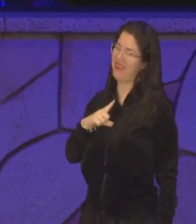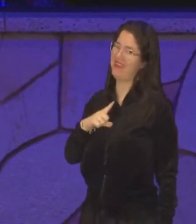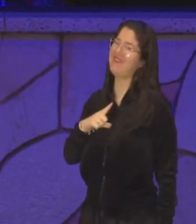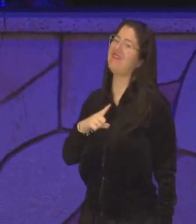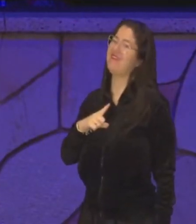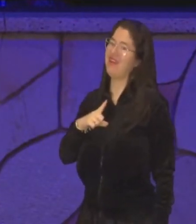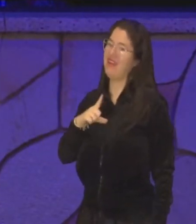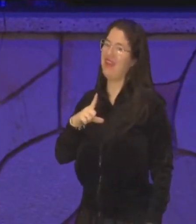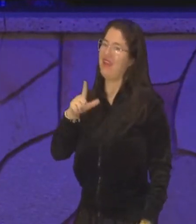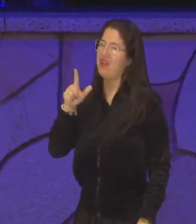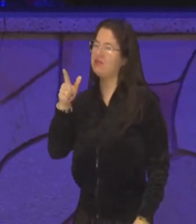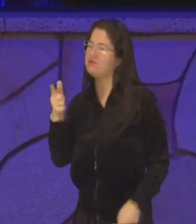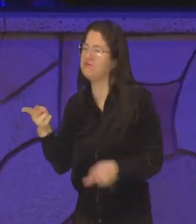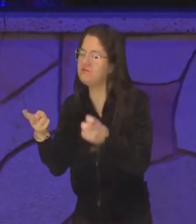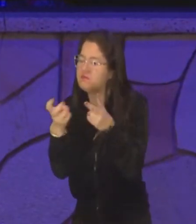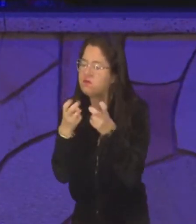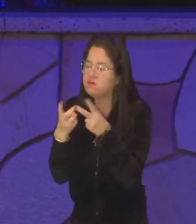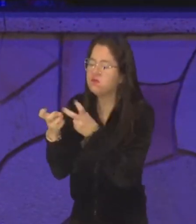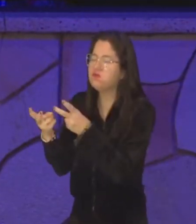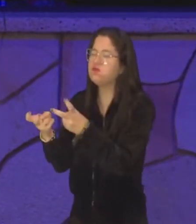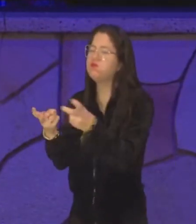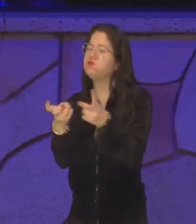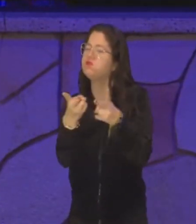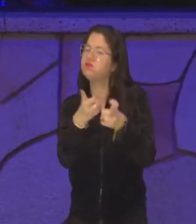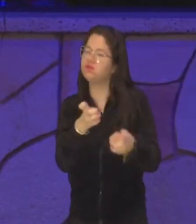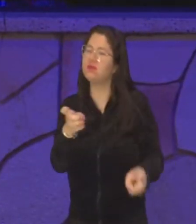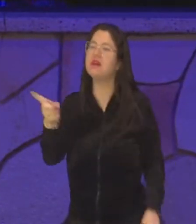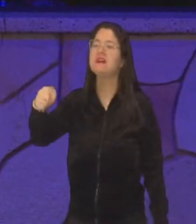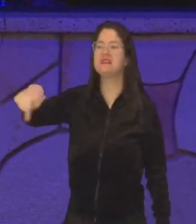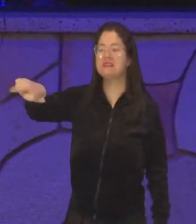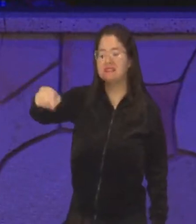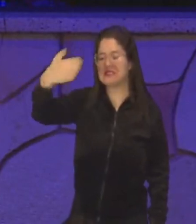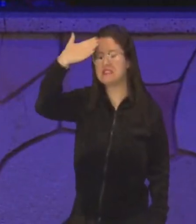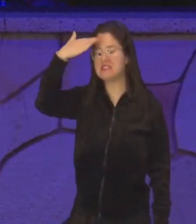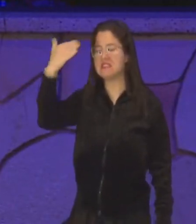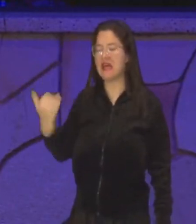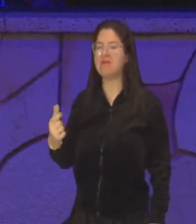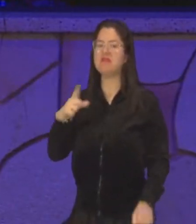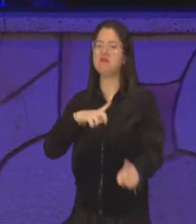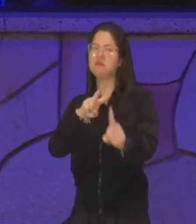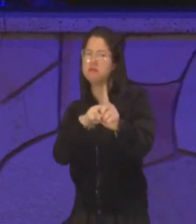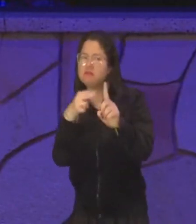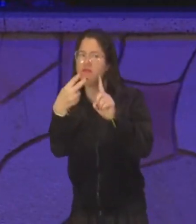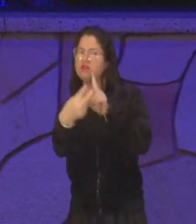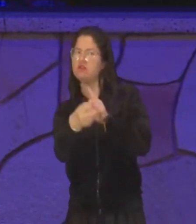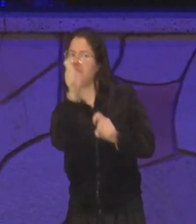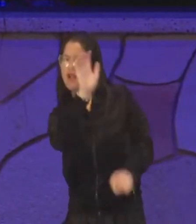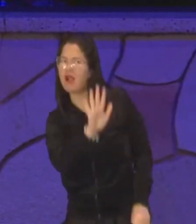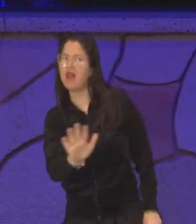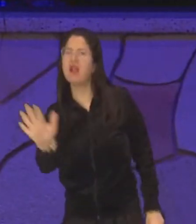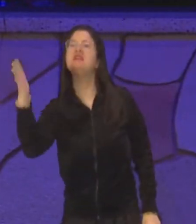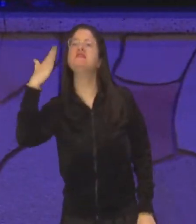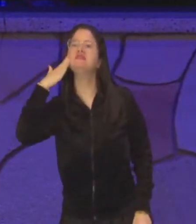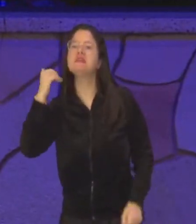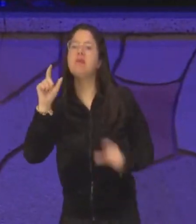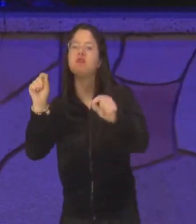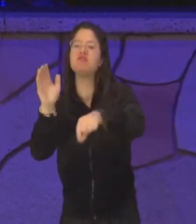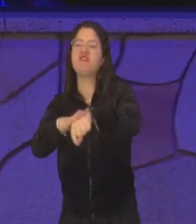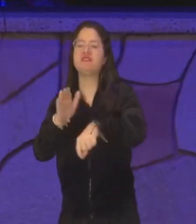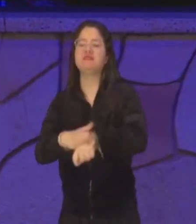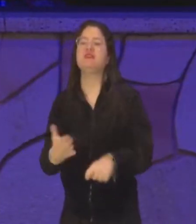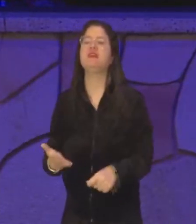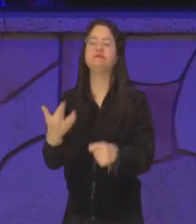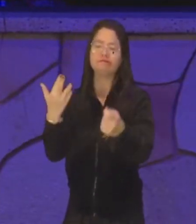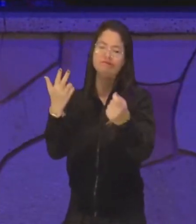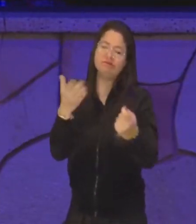são perspicazes, sabem, têm olhar, sabem onde entram, sabem